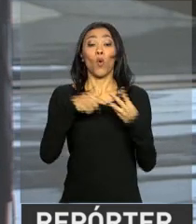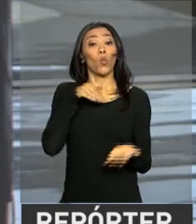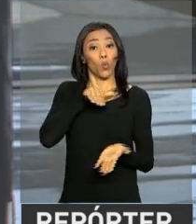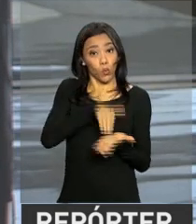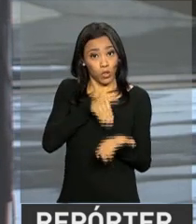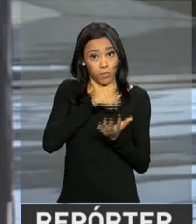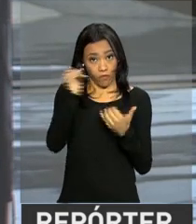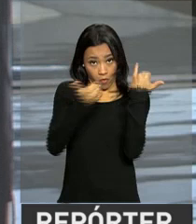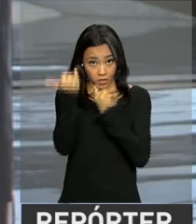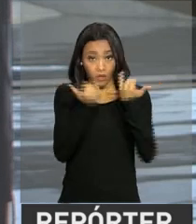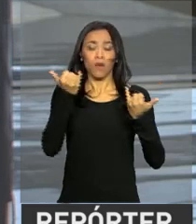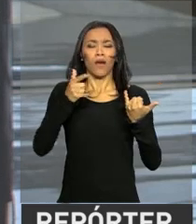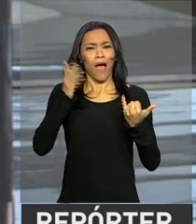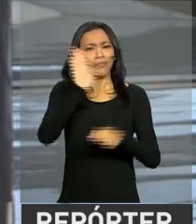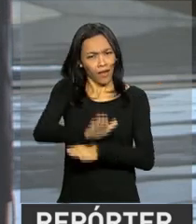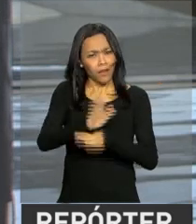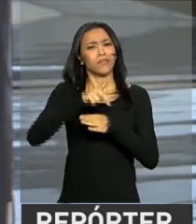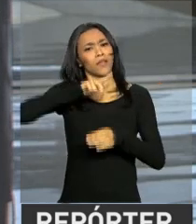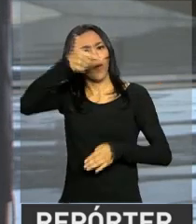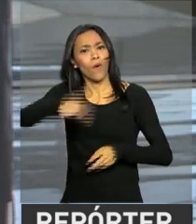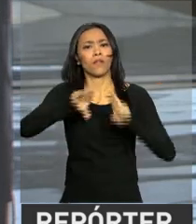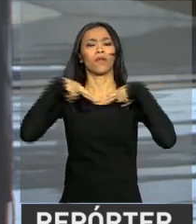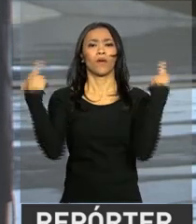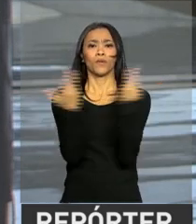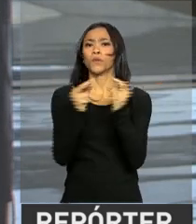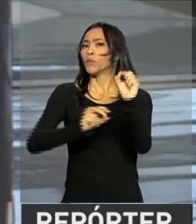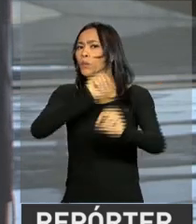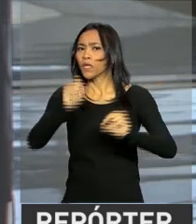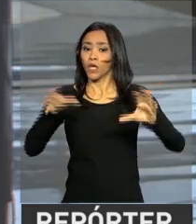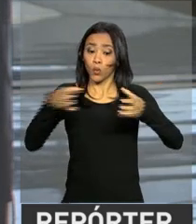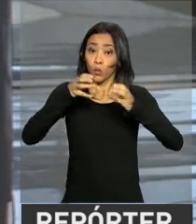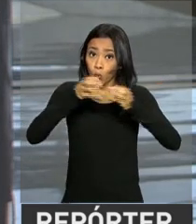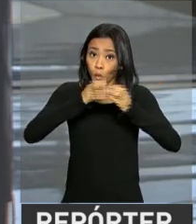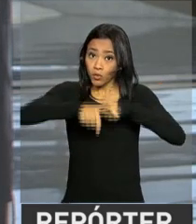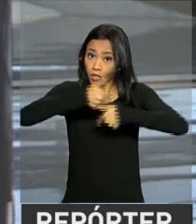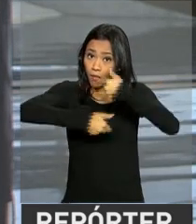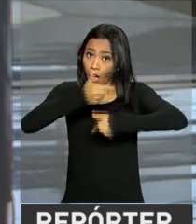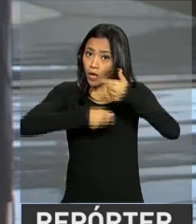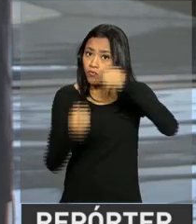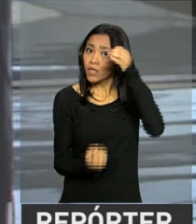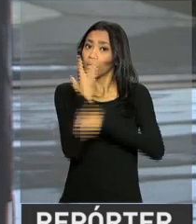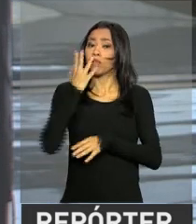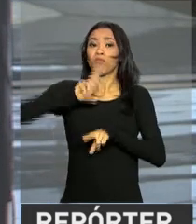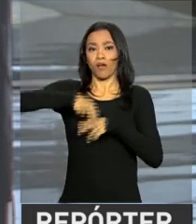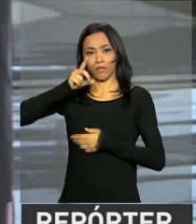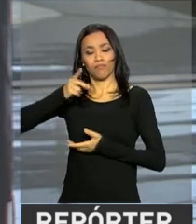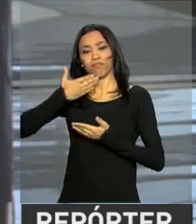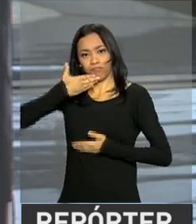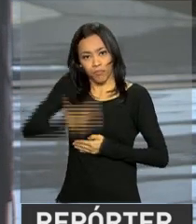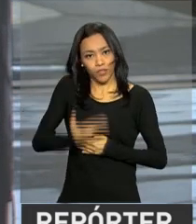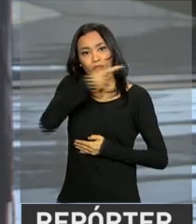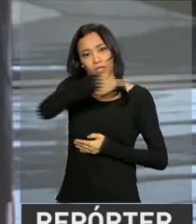hoje também na parte da tarde Acontece uma reunião aqui no palácio do Plan do grupo de trabalho que foi criado inclusive por determinação do presidente em